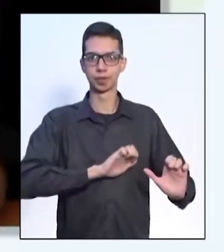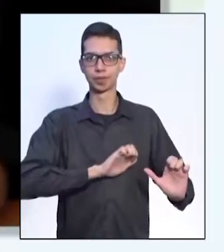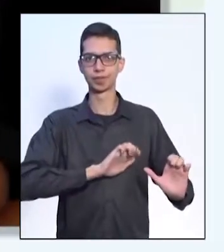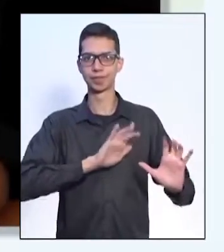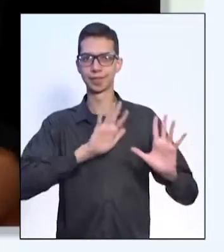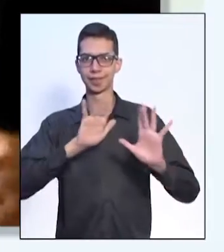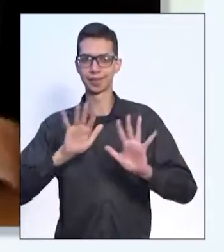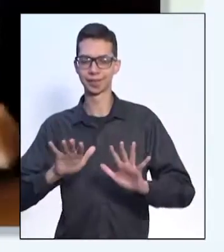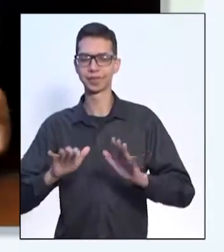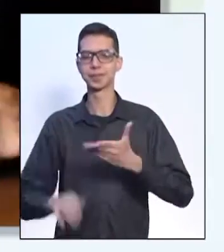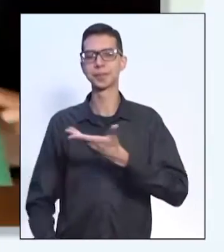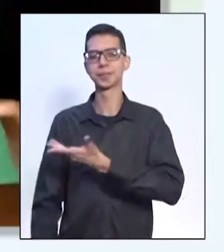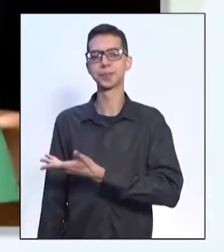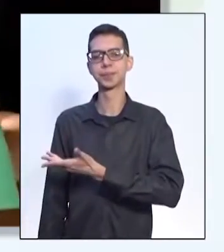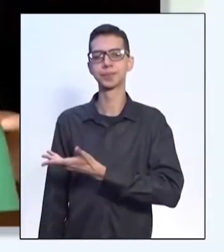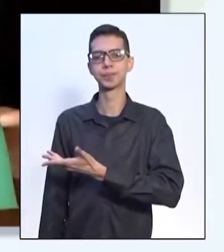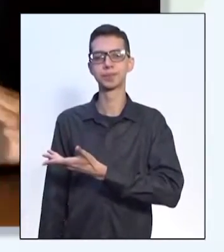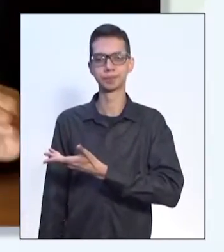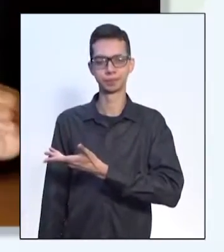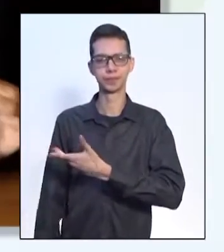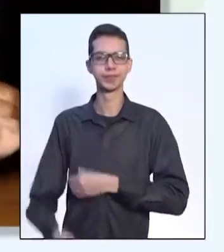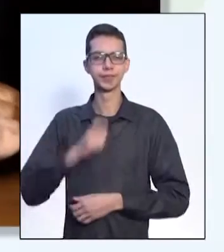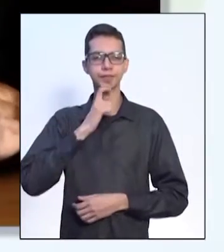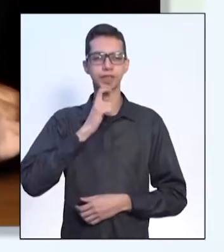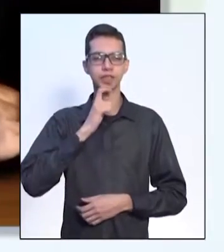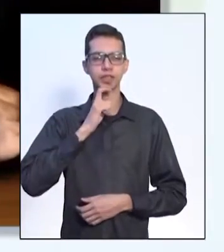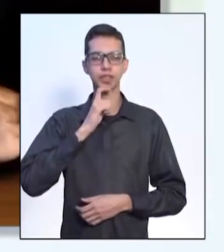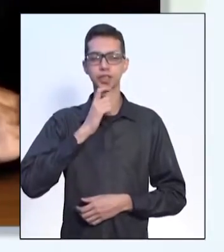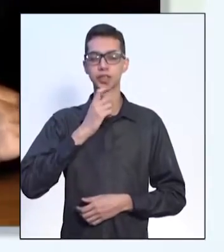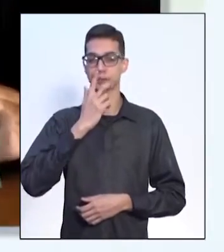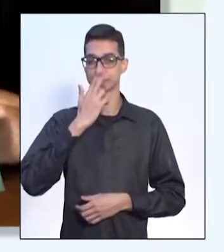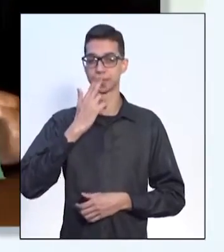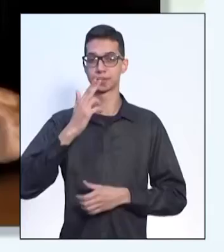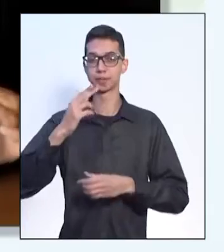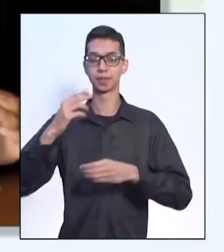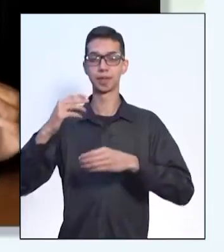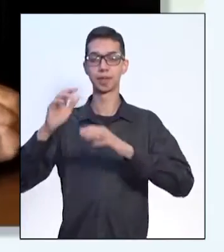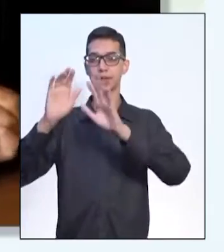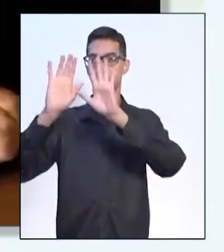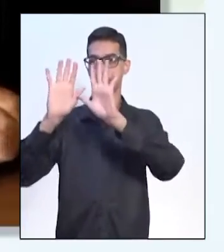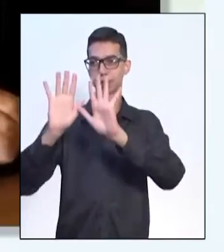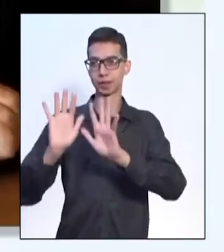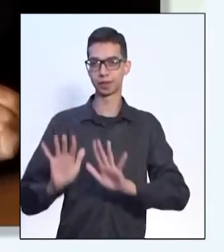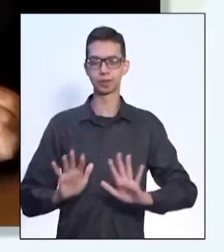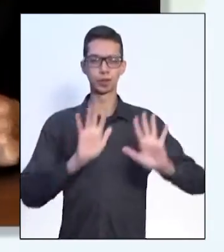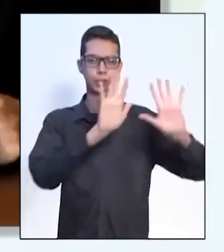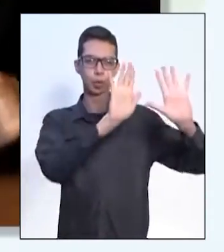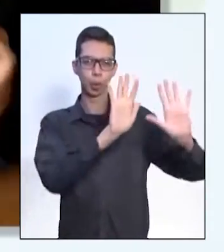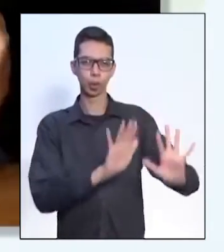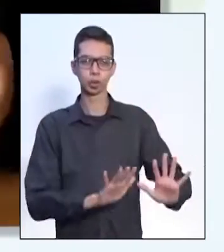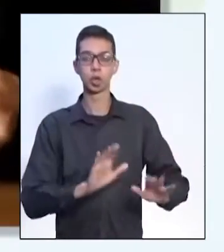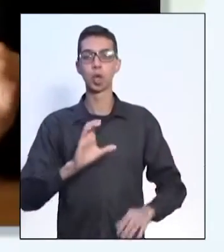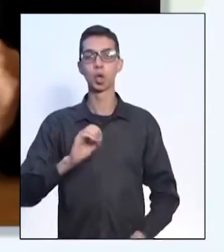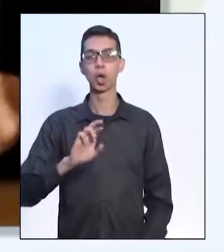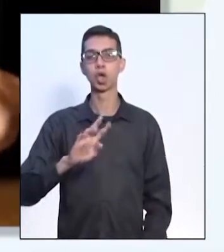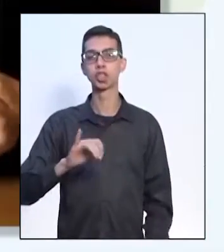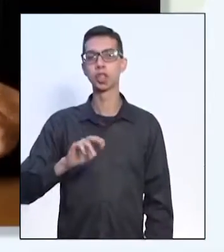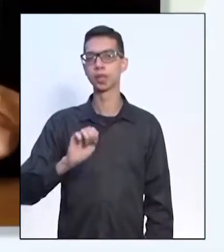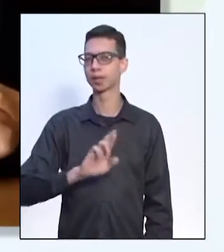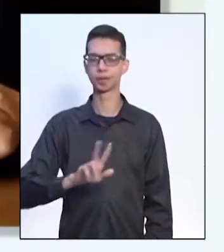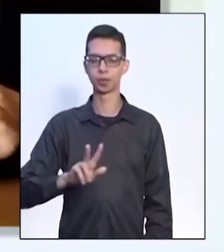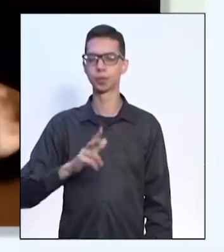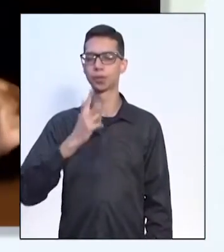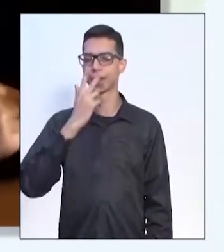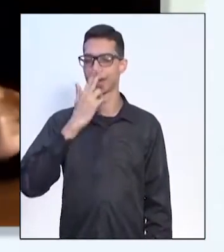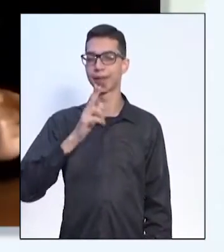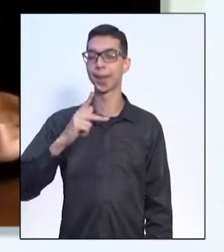aqui tá a cortina. Só que quando eu abri assim, não achei que ficou com cara de cortina. Tentei cortina. Cortina não, persiana. Então, não achei que ficou com cara